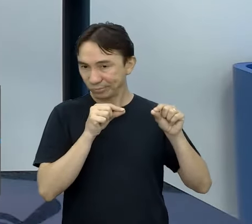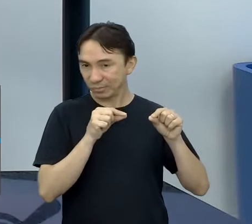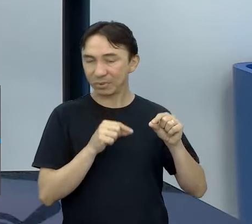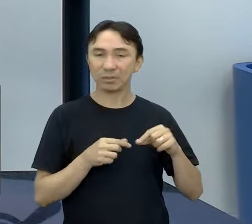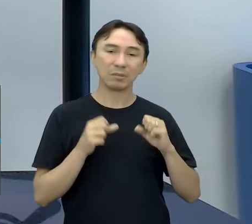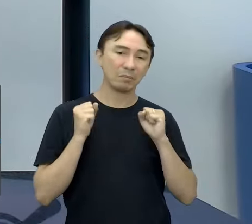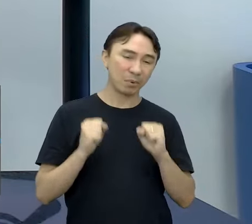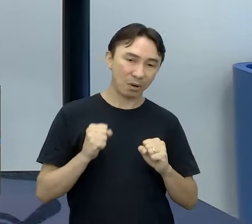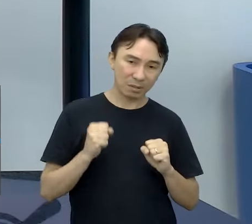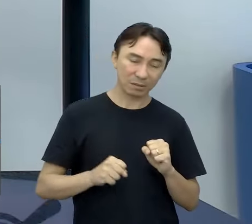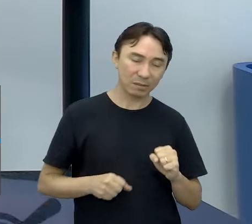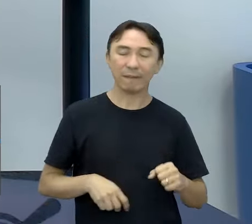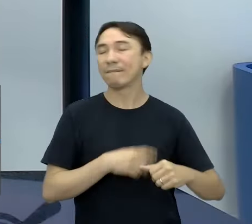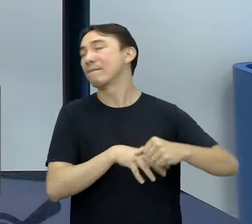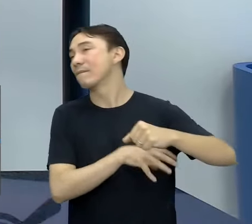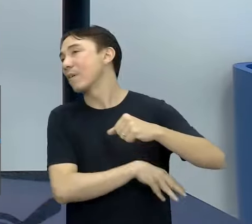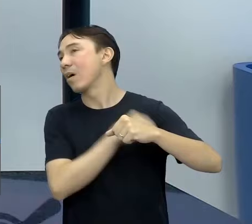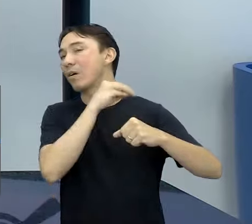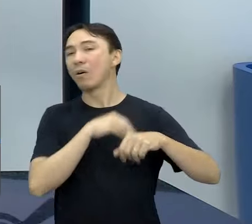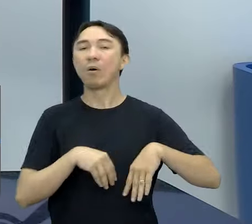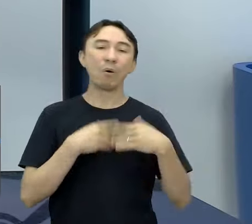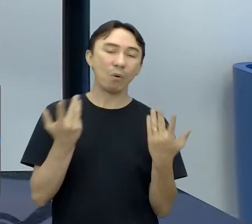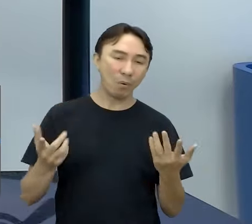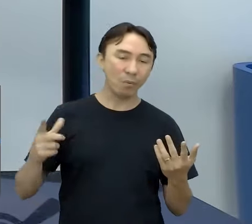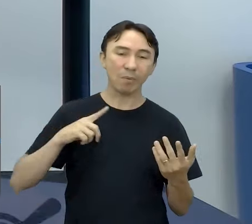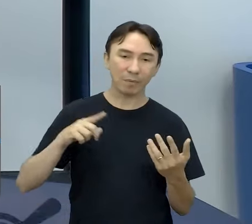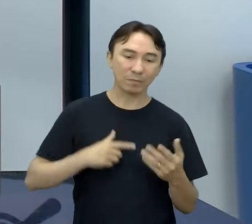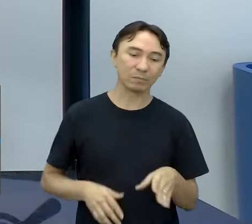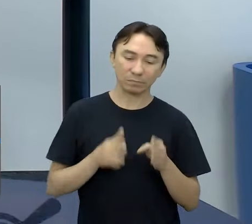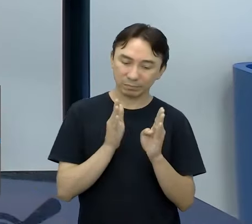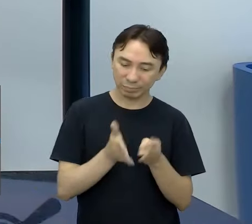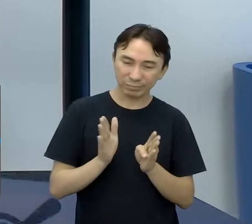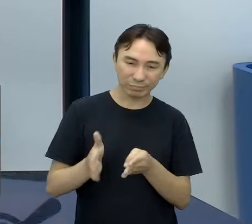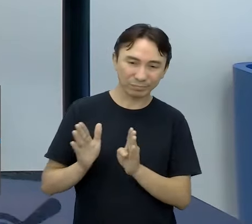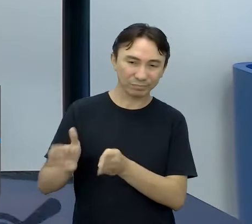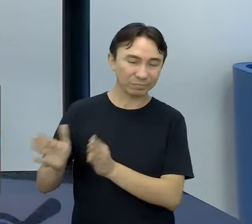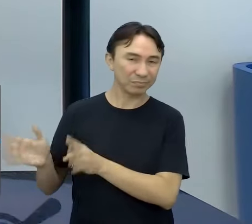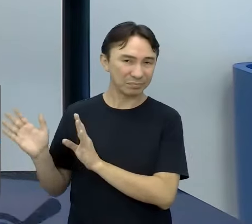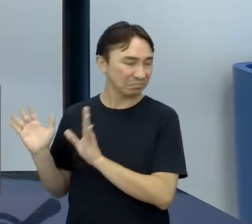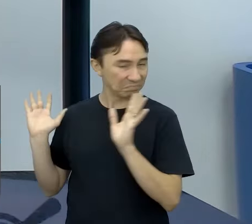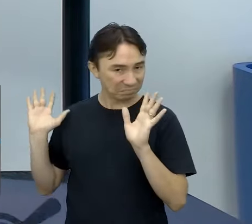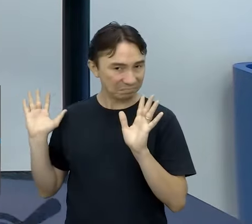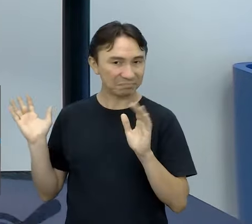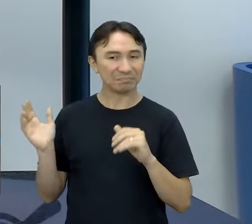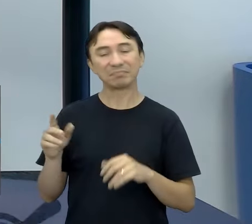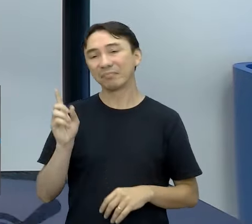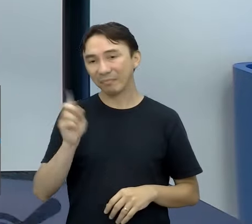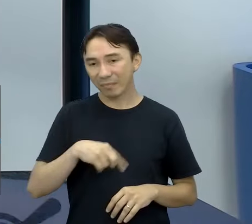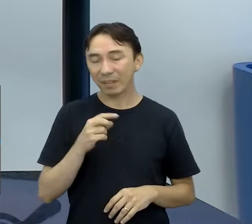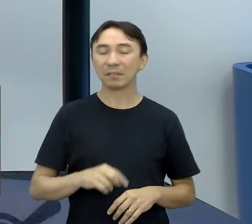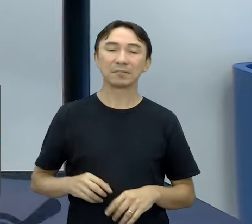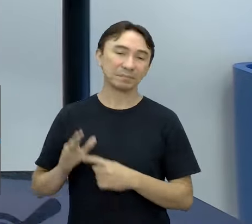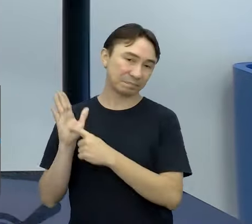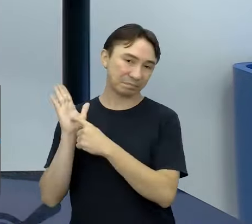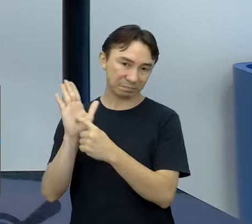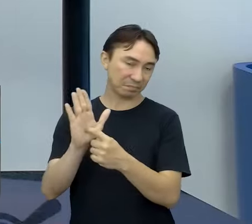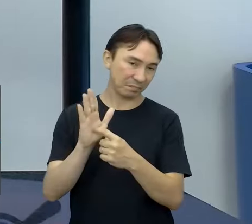escolher aleatoriamente ou em sequência pegou, seguiu e não parou pra pensar, tá bom? São os tipos de amostra que a gente tem.